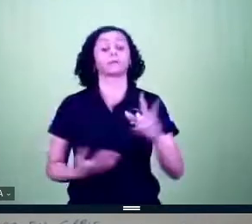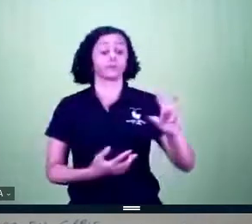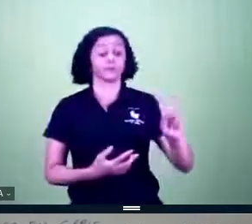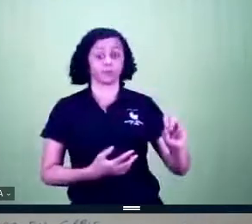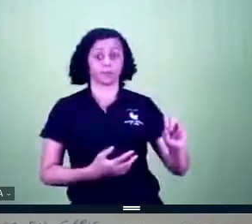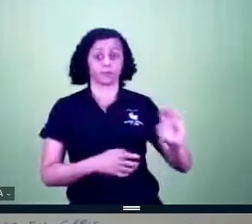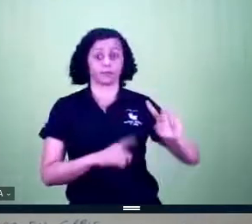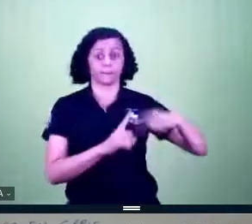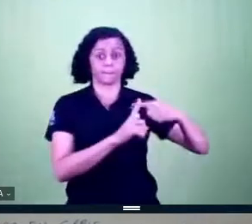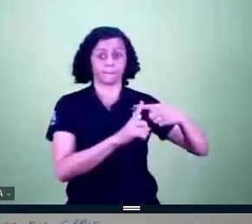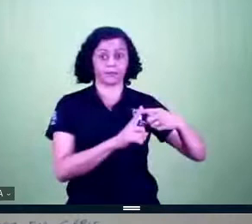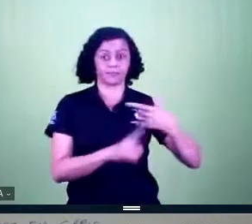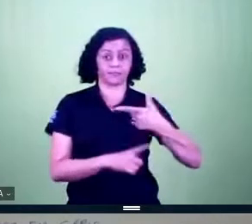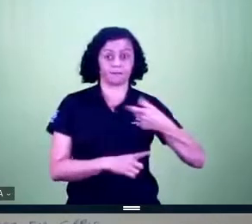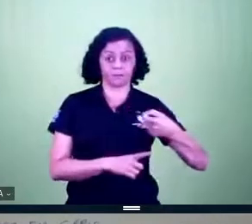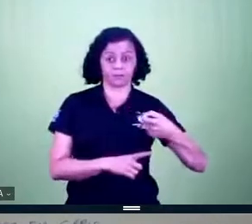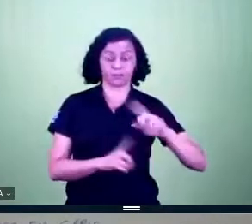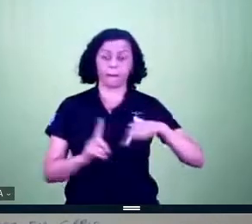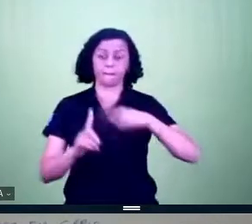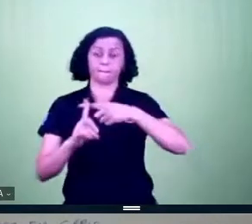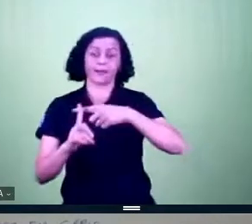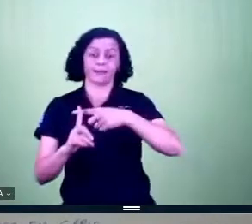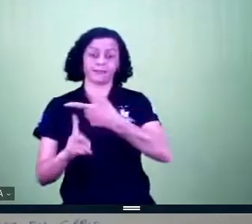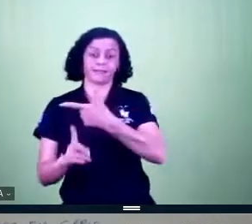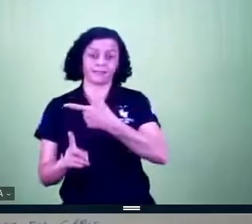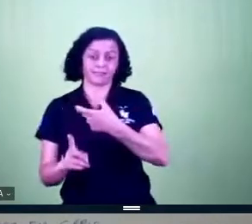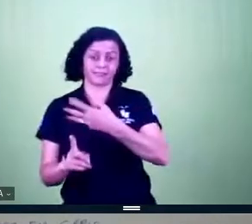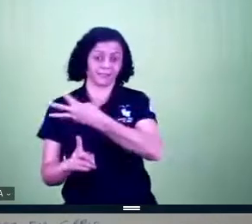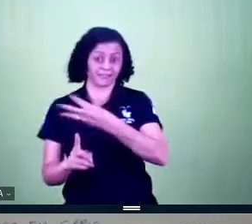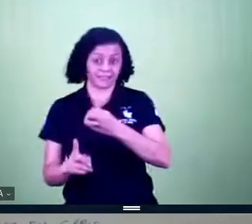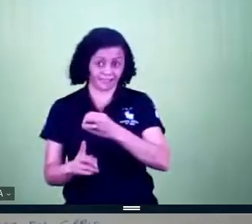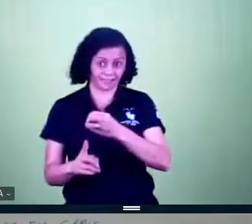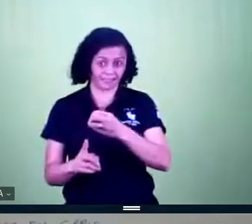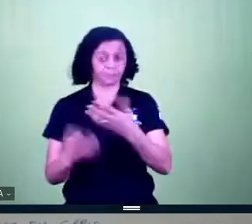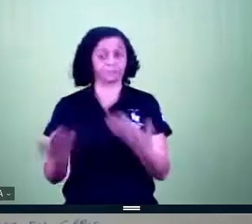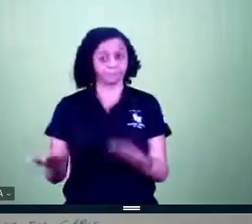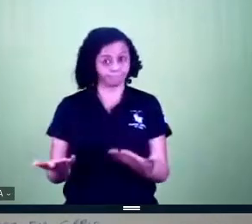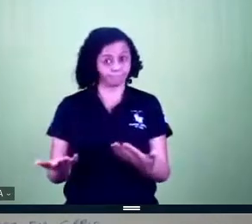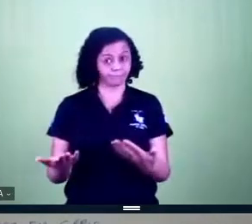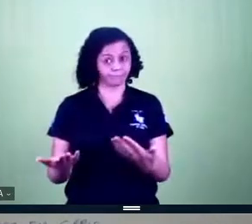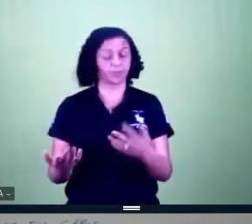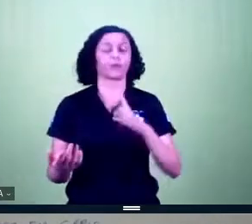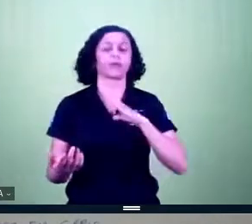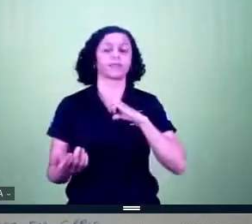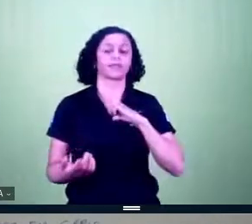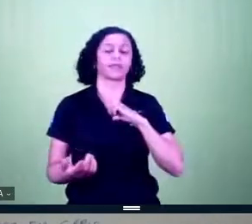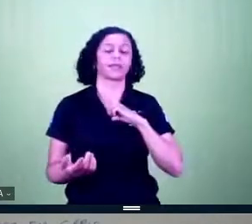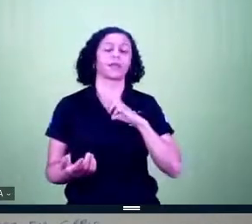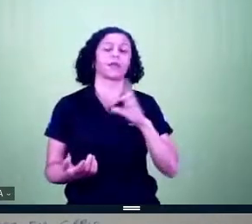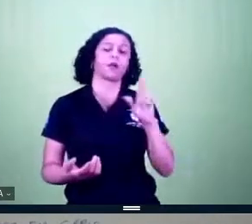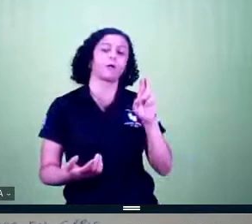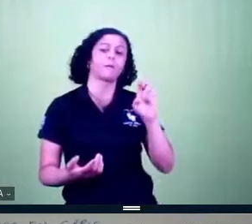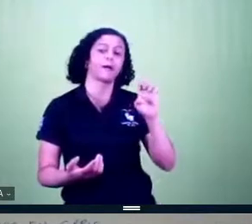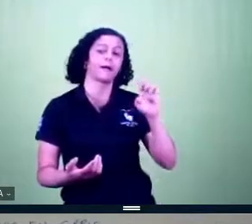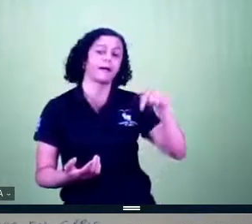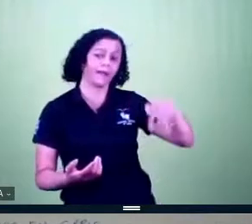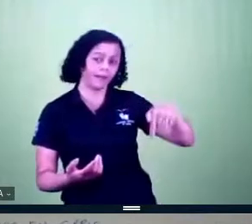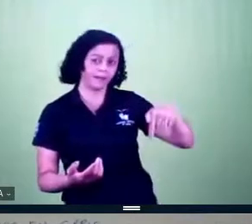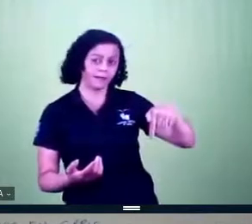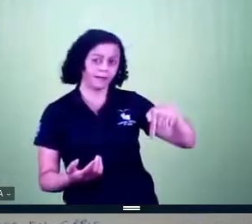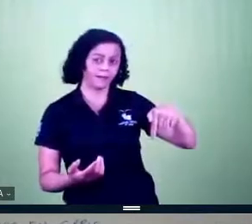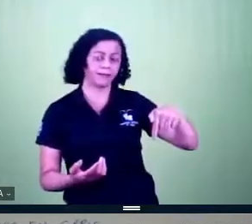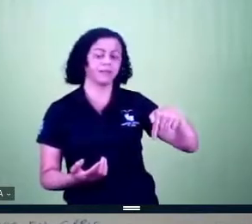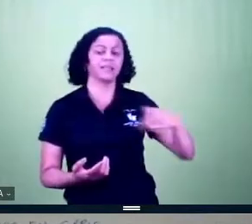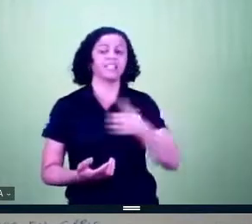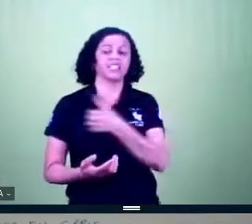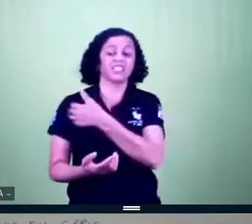20 mais 30, eu teria uma resistência equivalente de